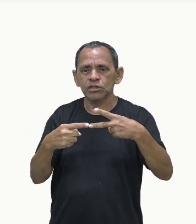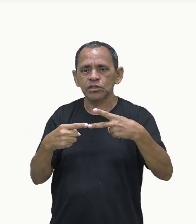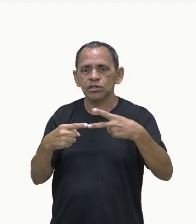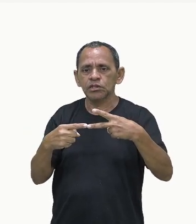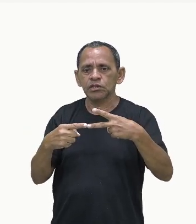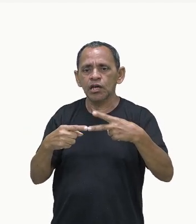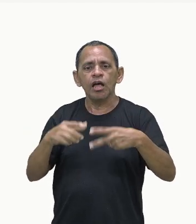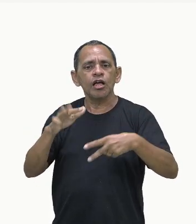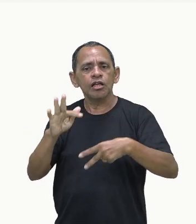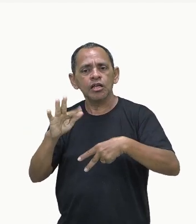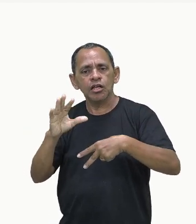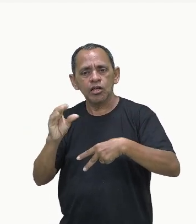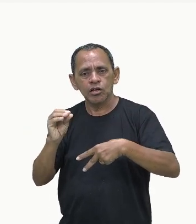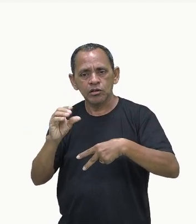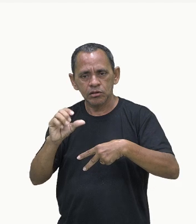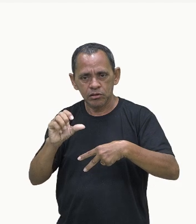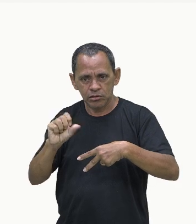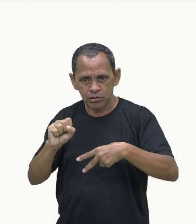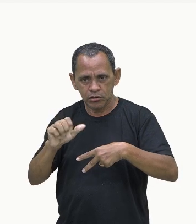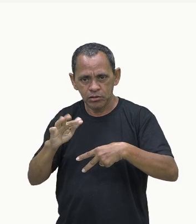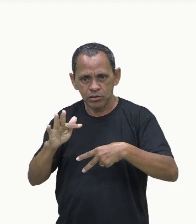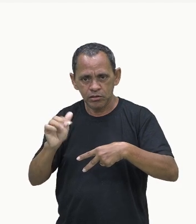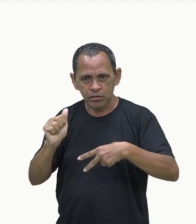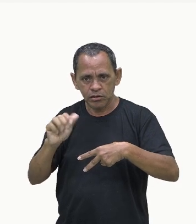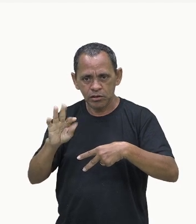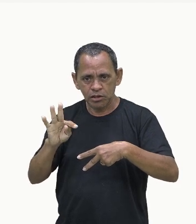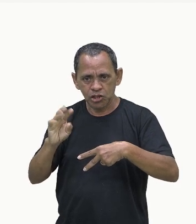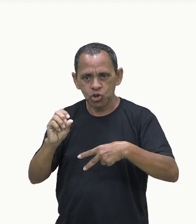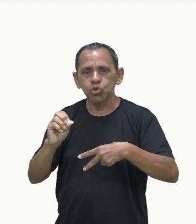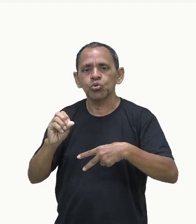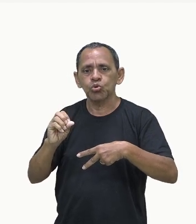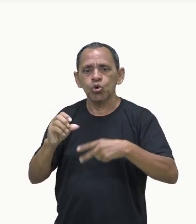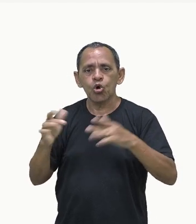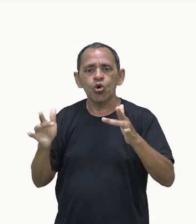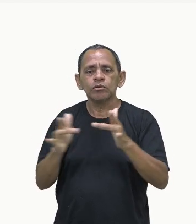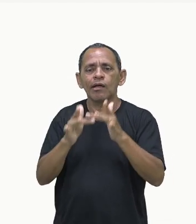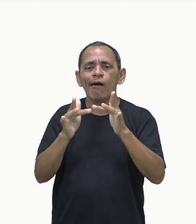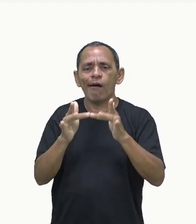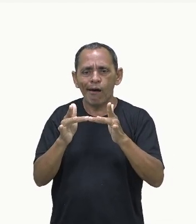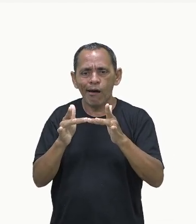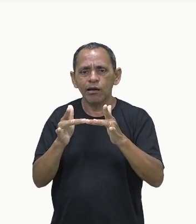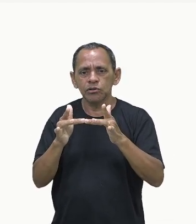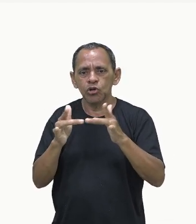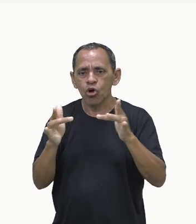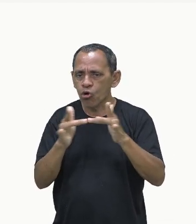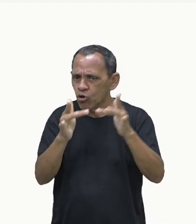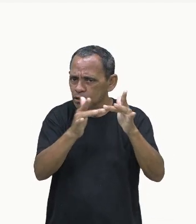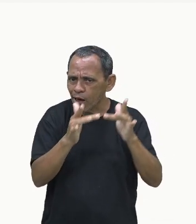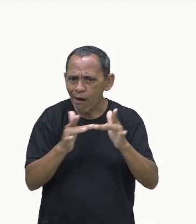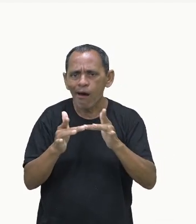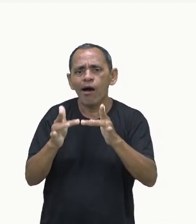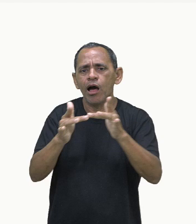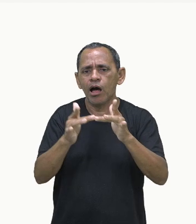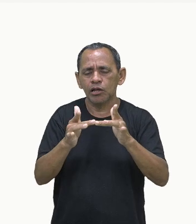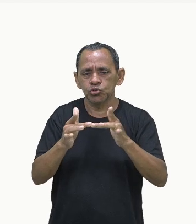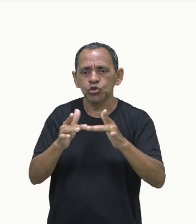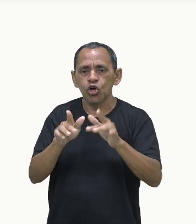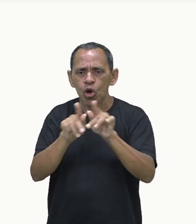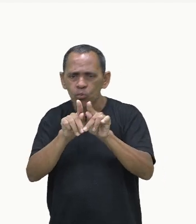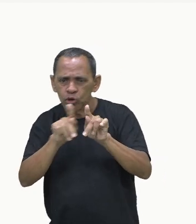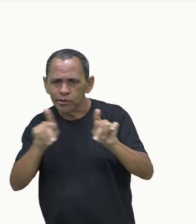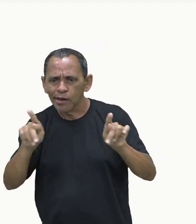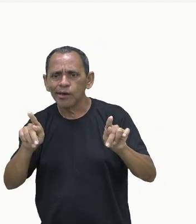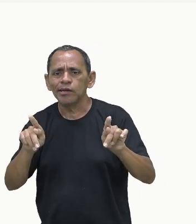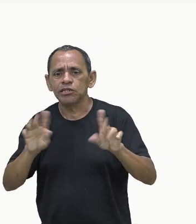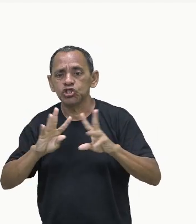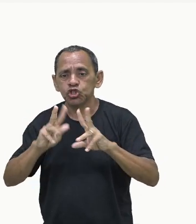estão ali no meio, entre o contato do meio externo e o meio interno, tá? Então, todas as proteínas estão inseridas